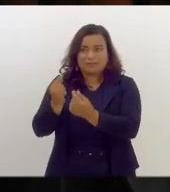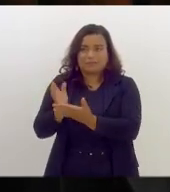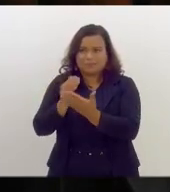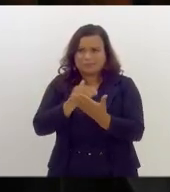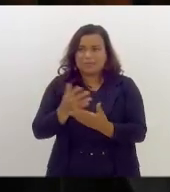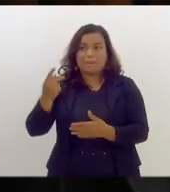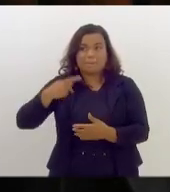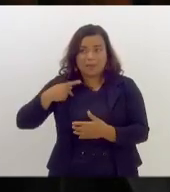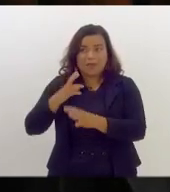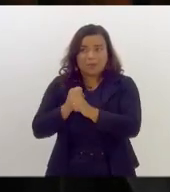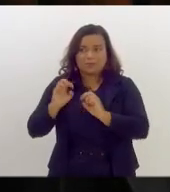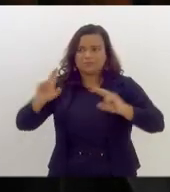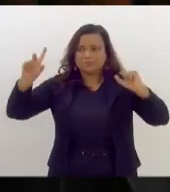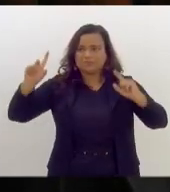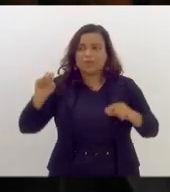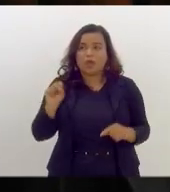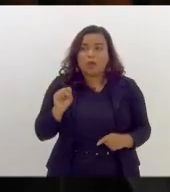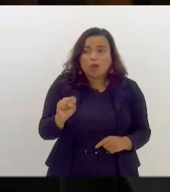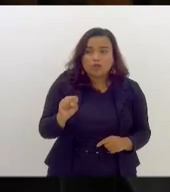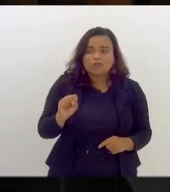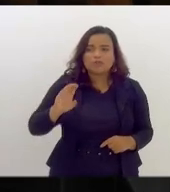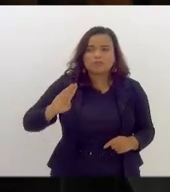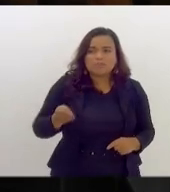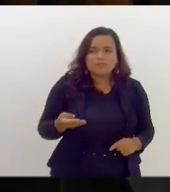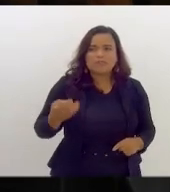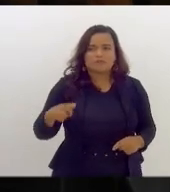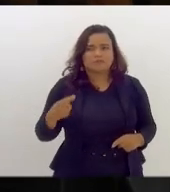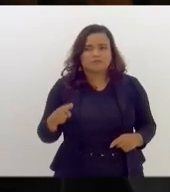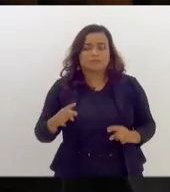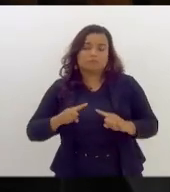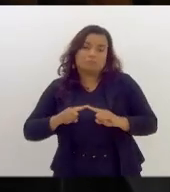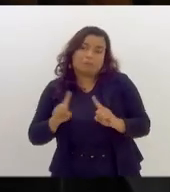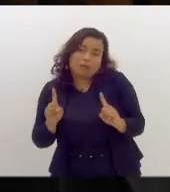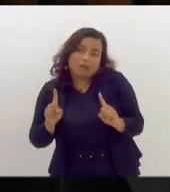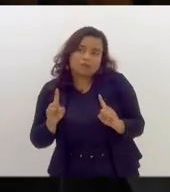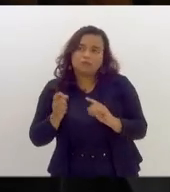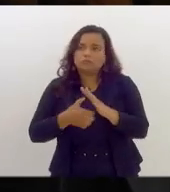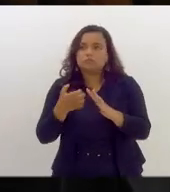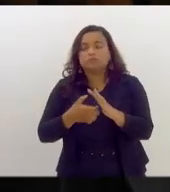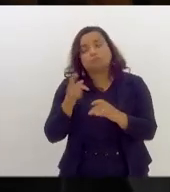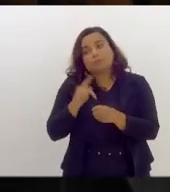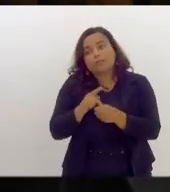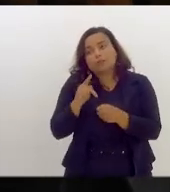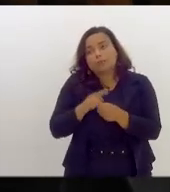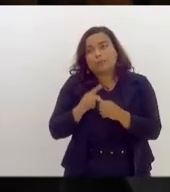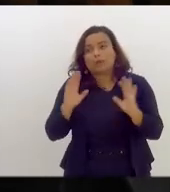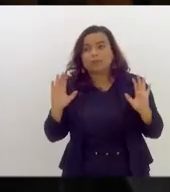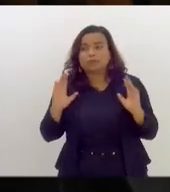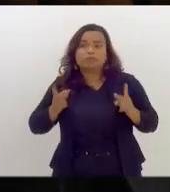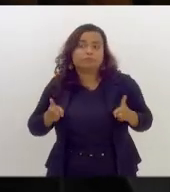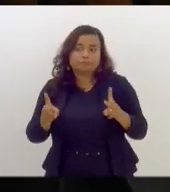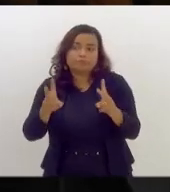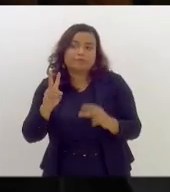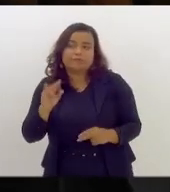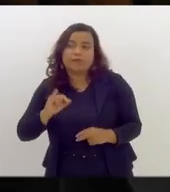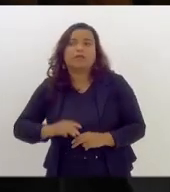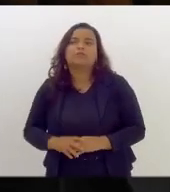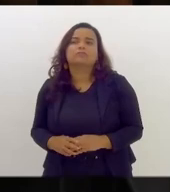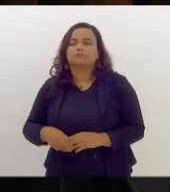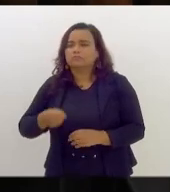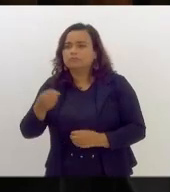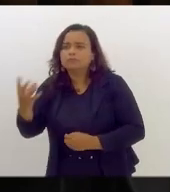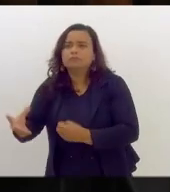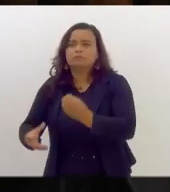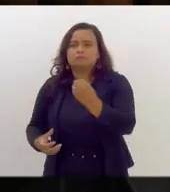8 bilhões de reais mas a Petrobras vai continuar a